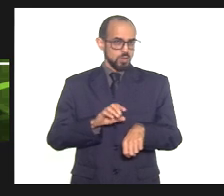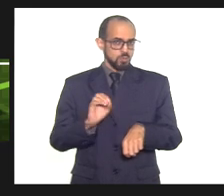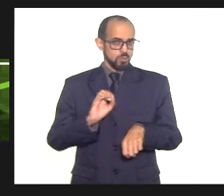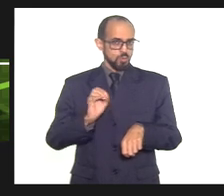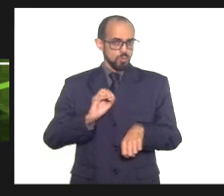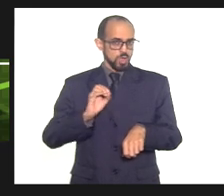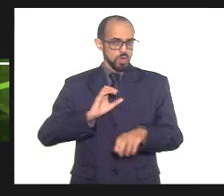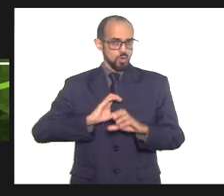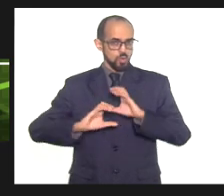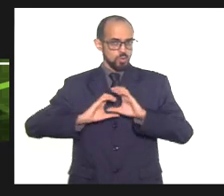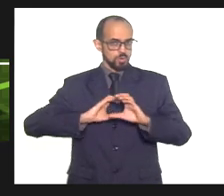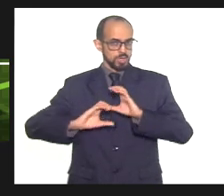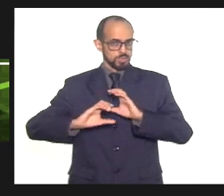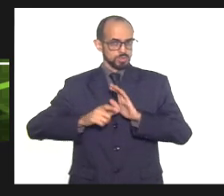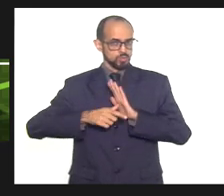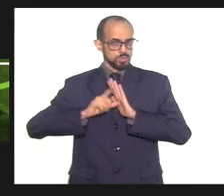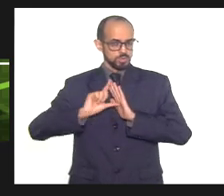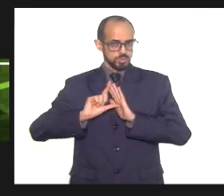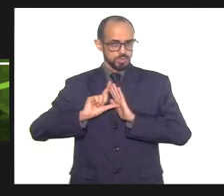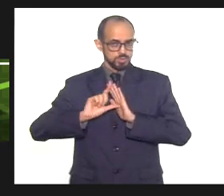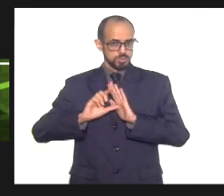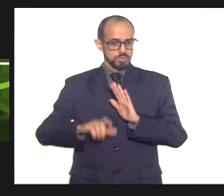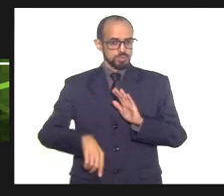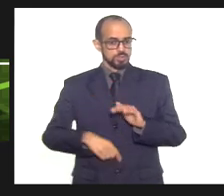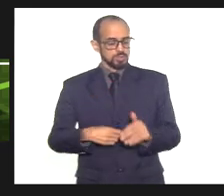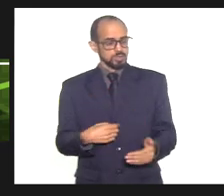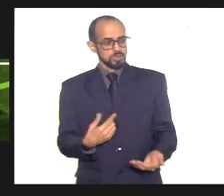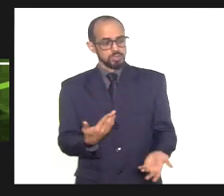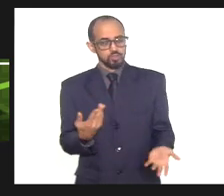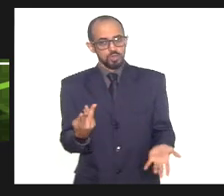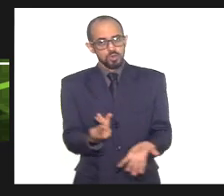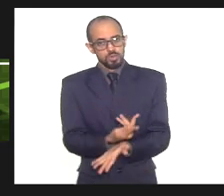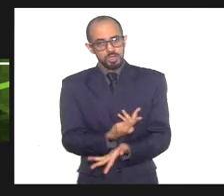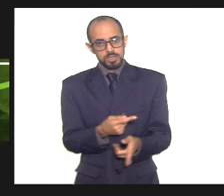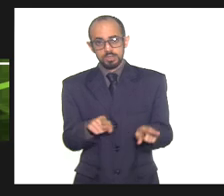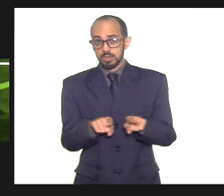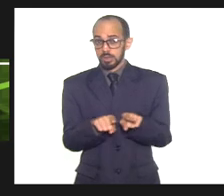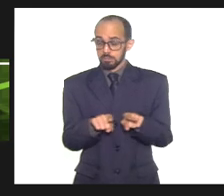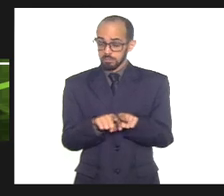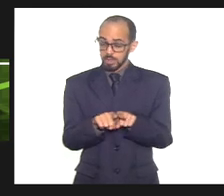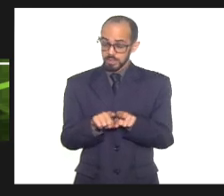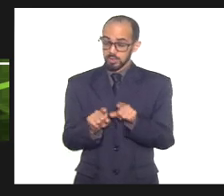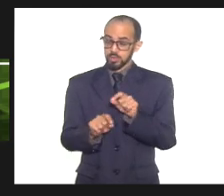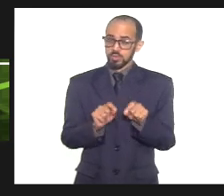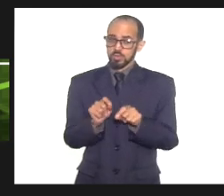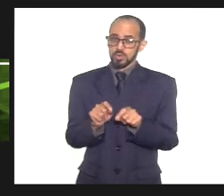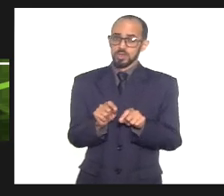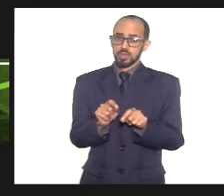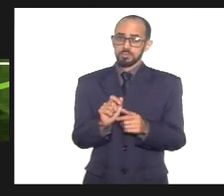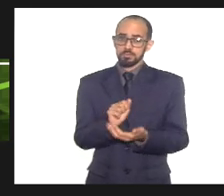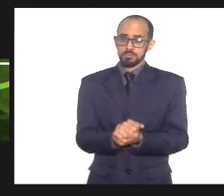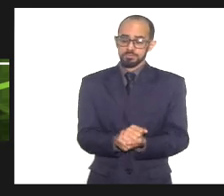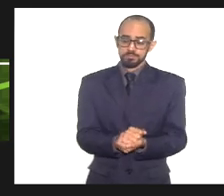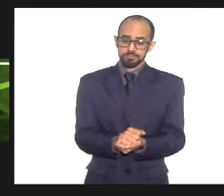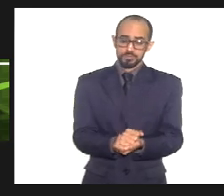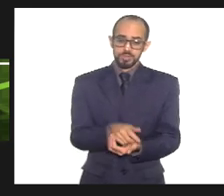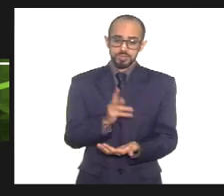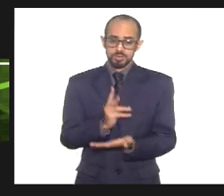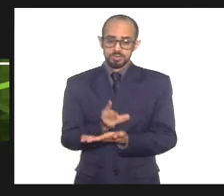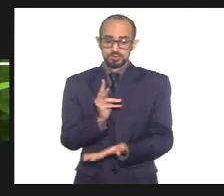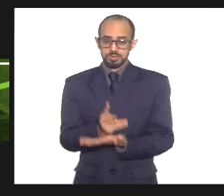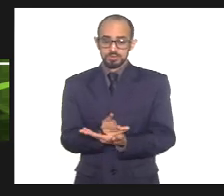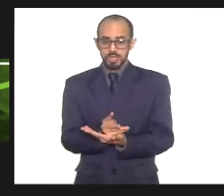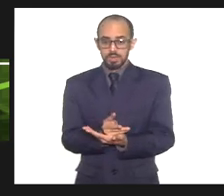comunicação prévia. Isso, na Justiça, evidentemente, é sempre